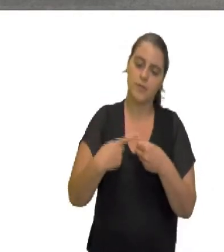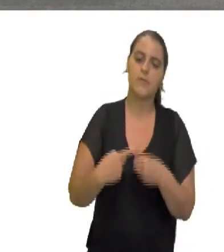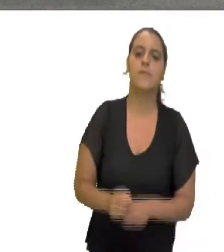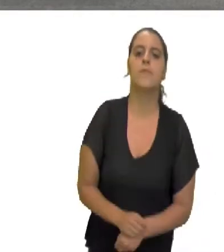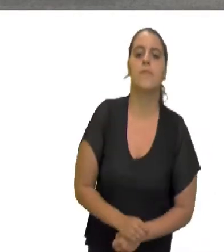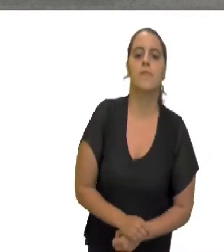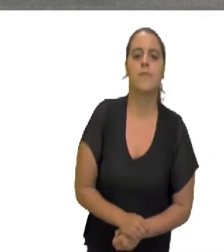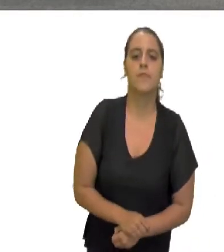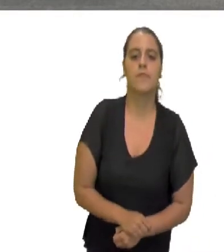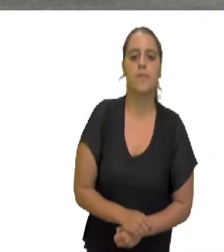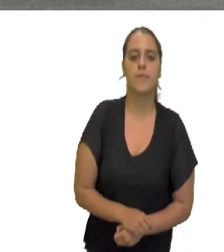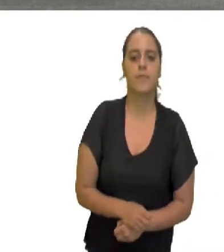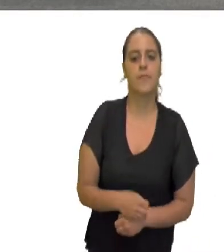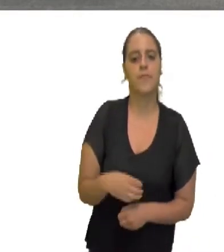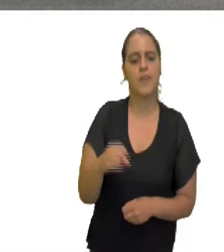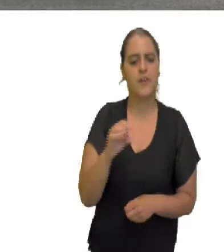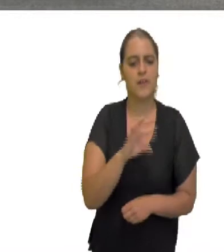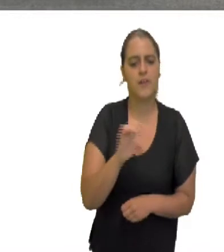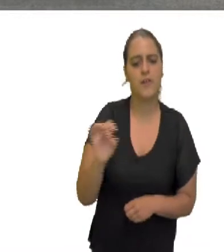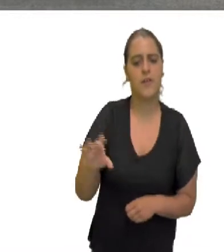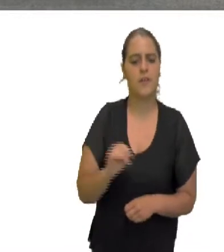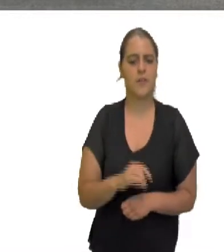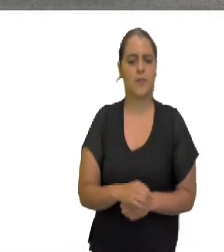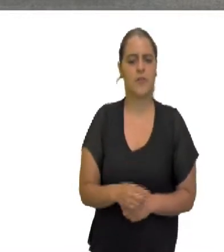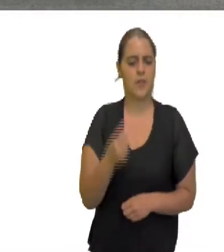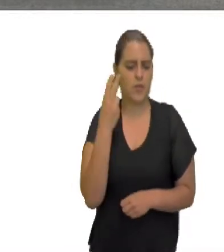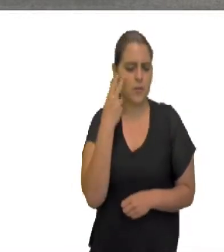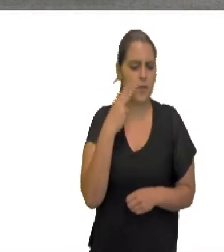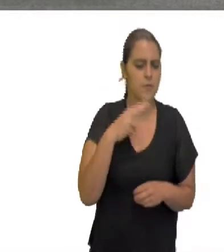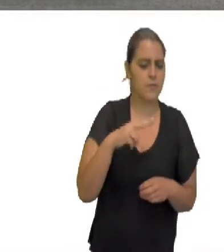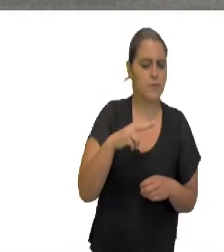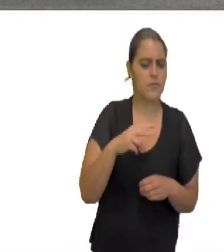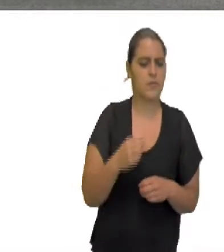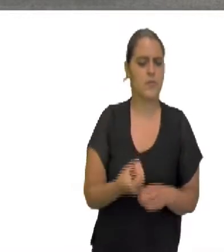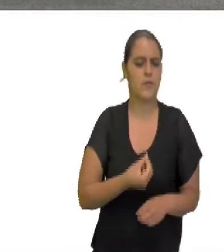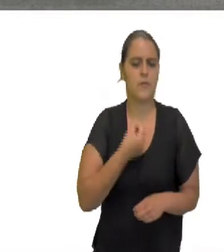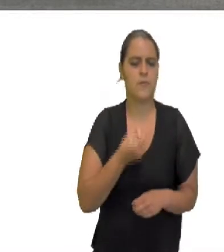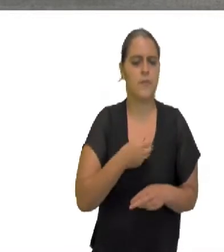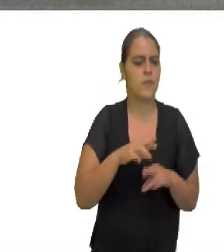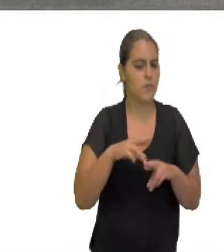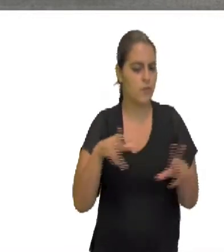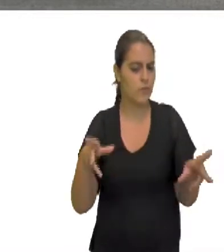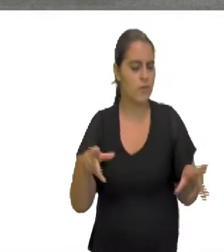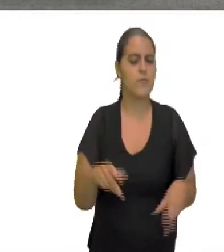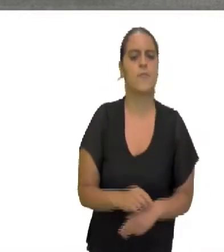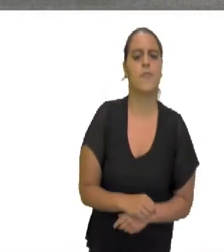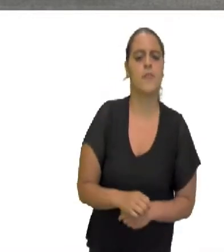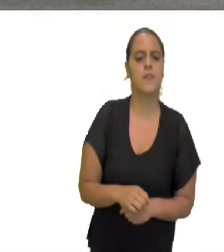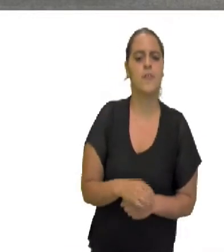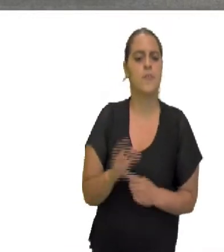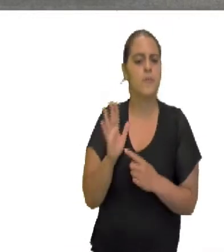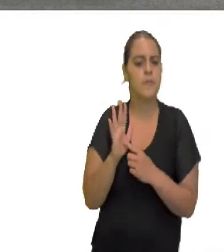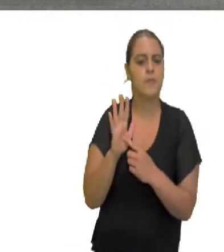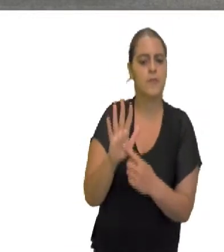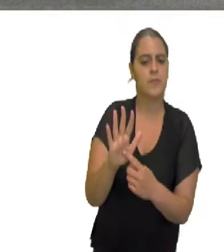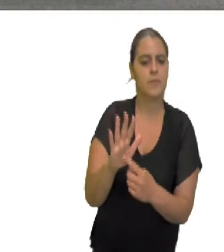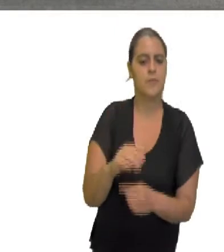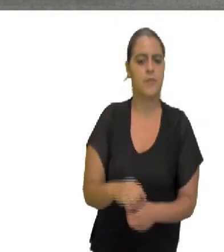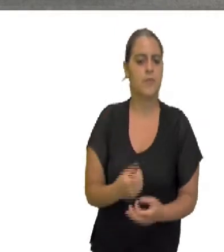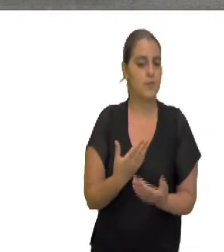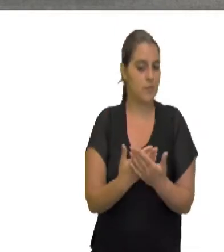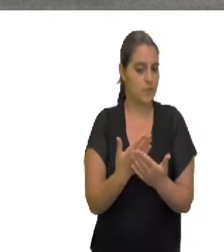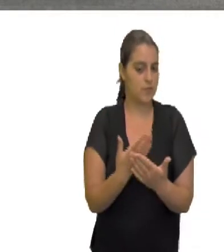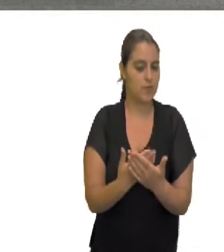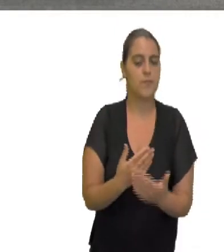da cidade. Então, cada um tem uma visão, tem um olhar. E hoje nós vamos mostrar para vocês, nesta